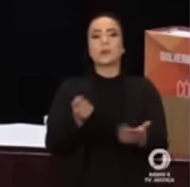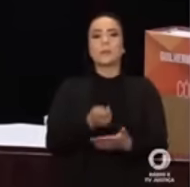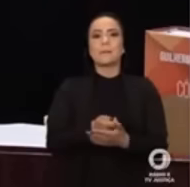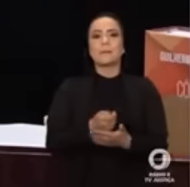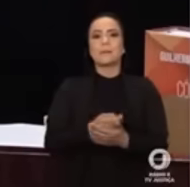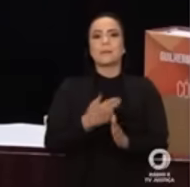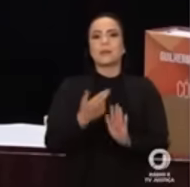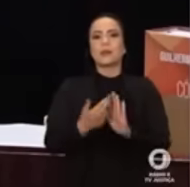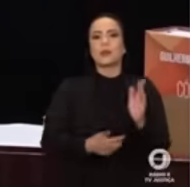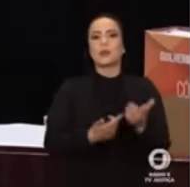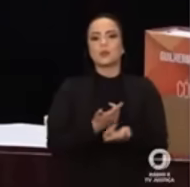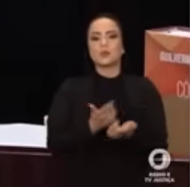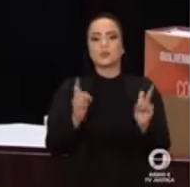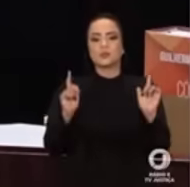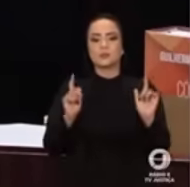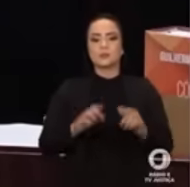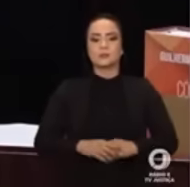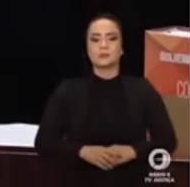regras.